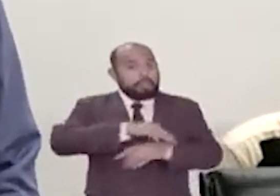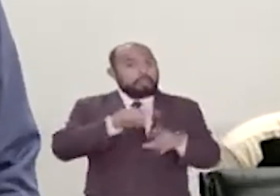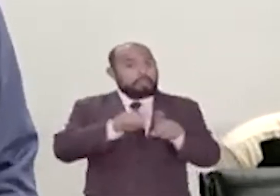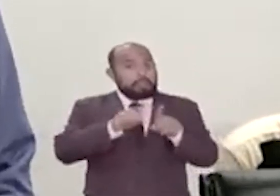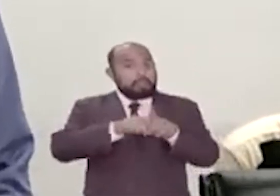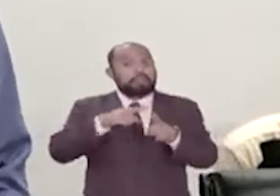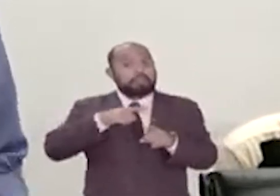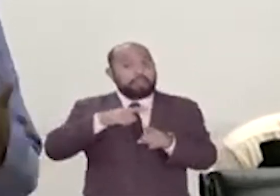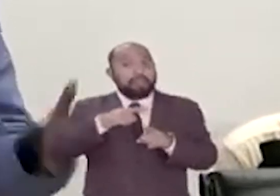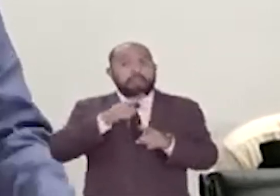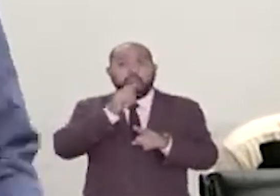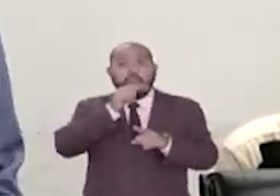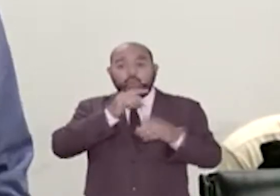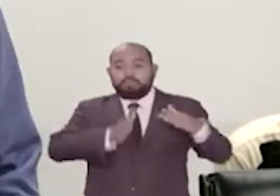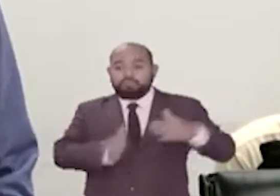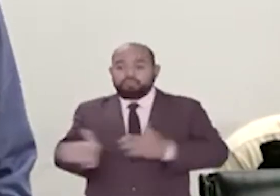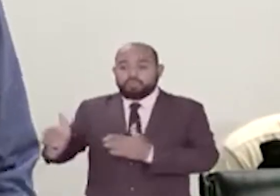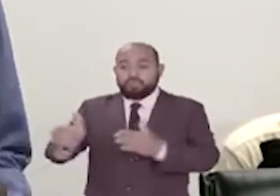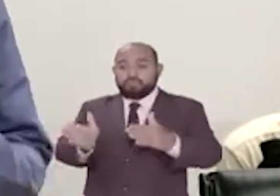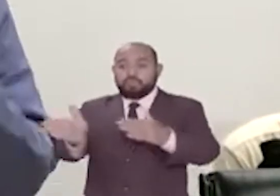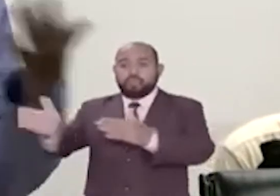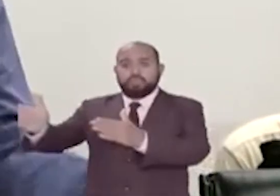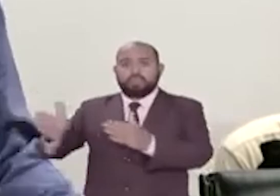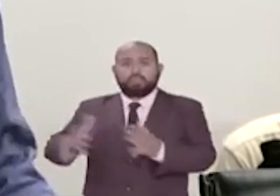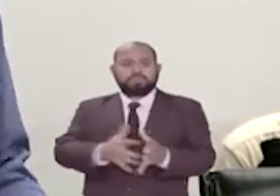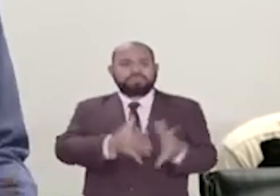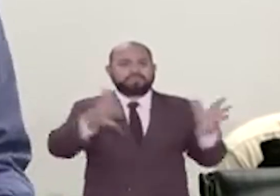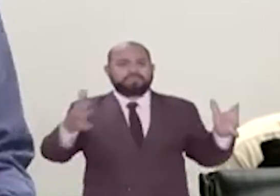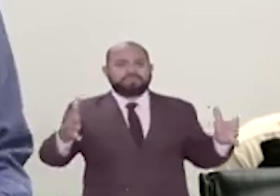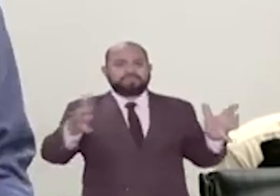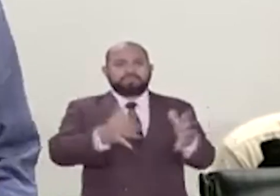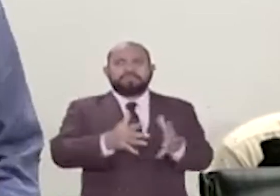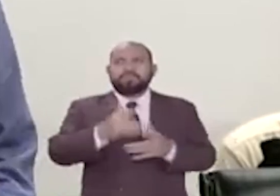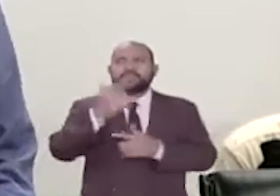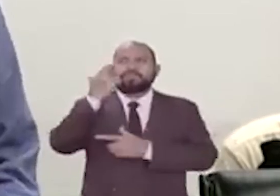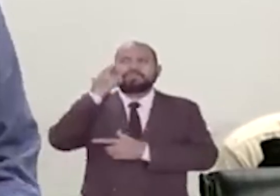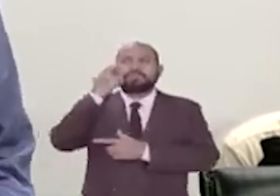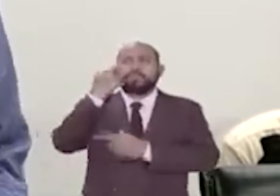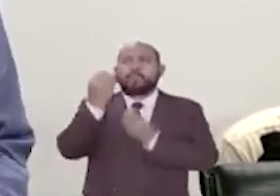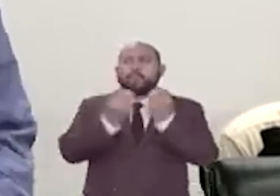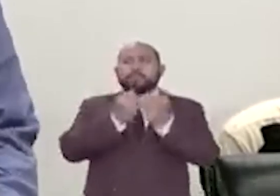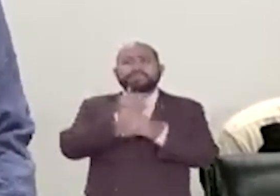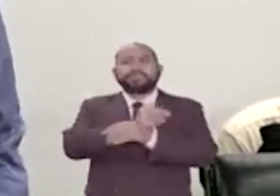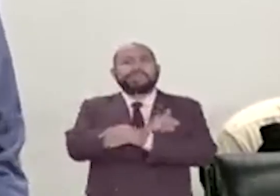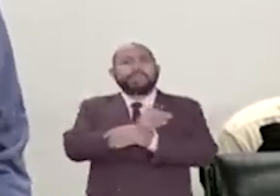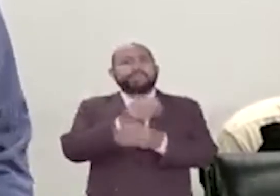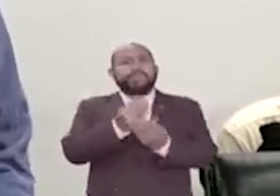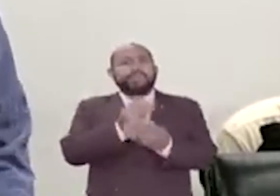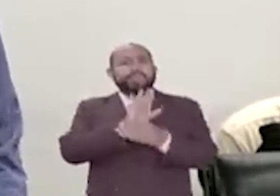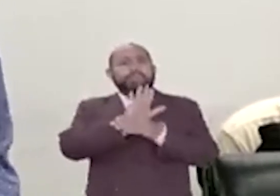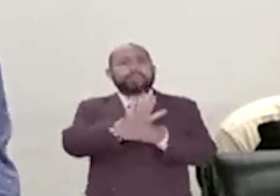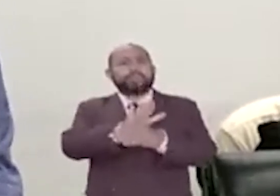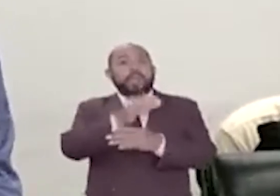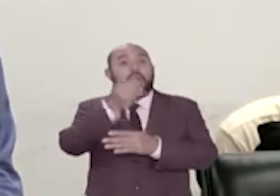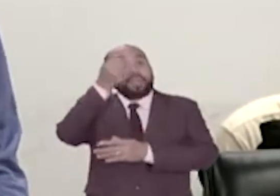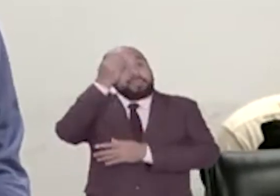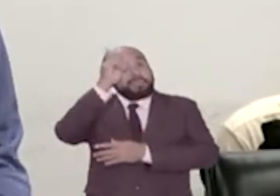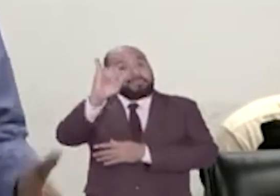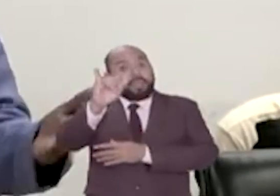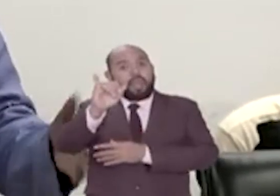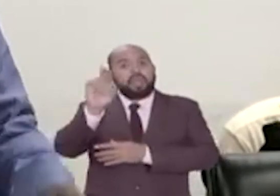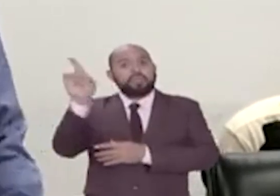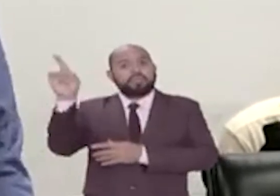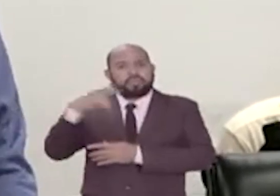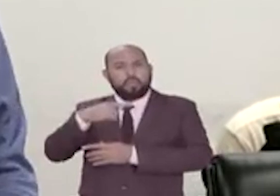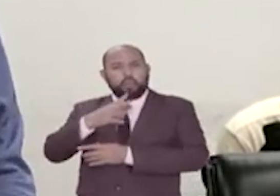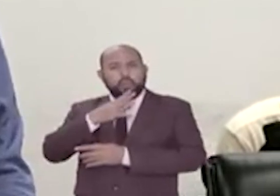por canais. E nós, pesquisando, né, quais poderiam ser soluções possíveis, nos deparamos com esse conceito de cidade esponja.